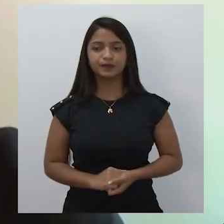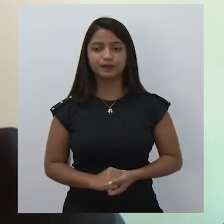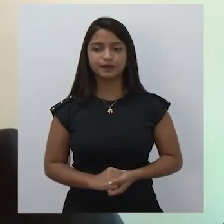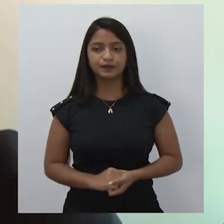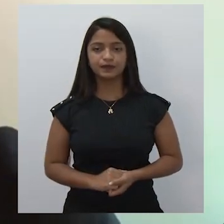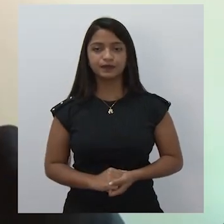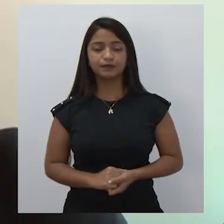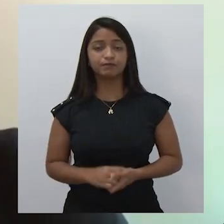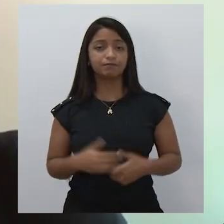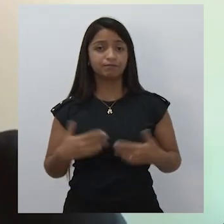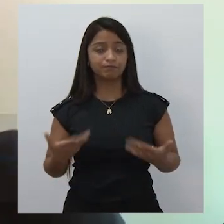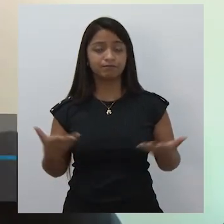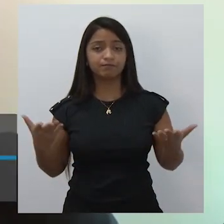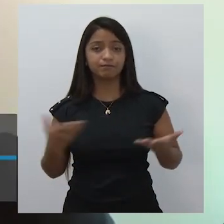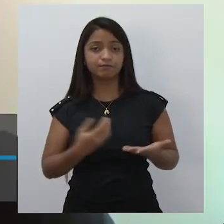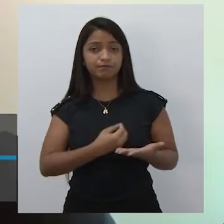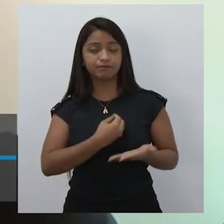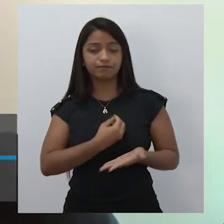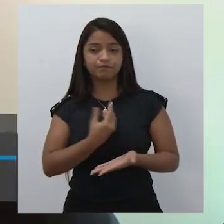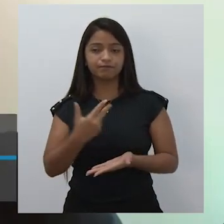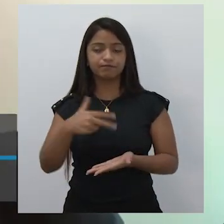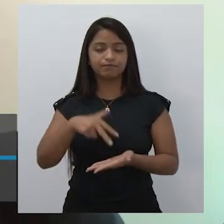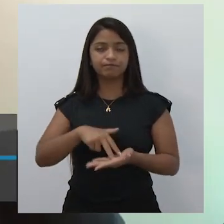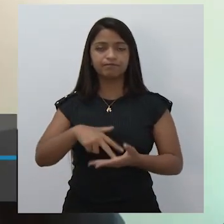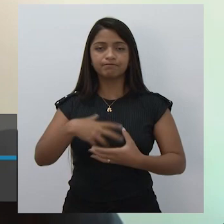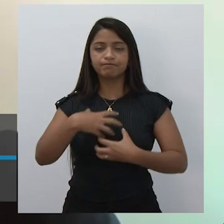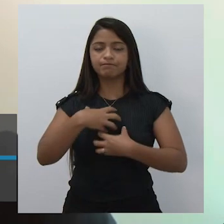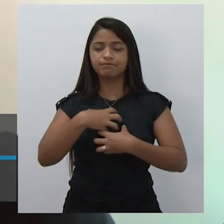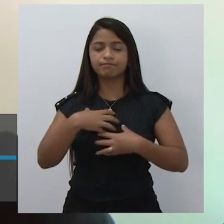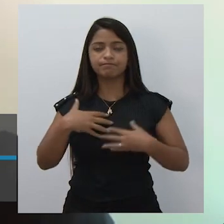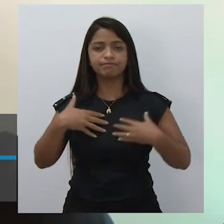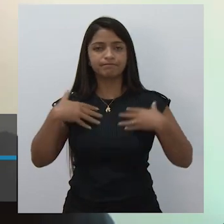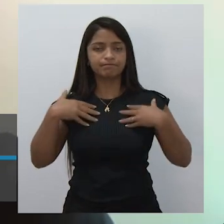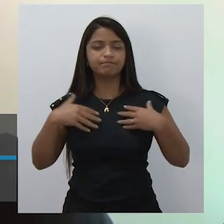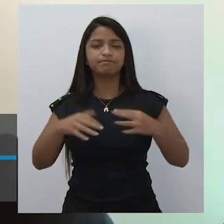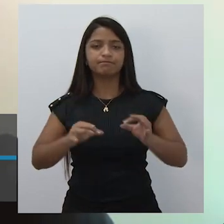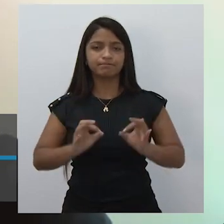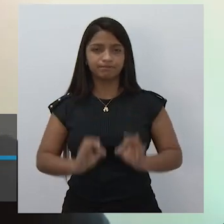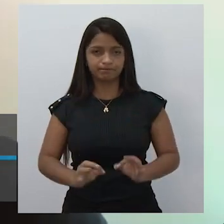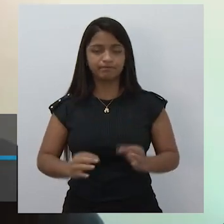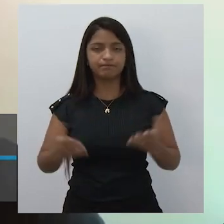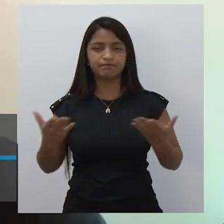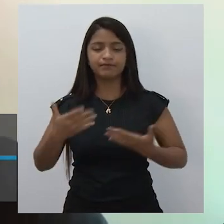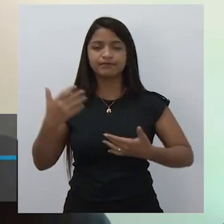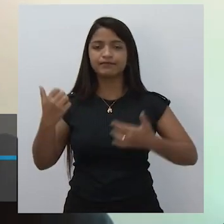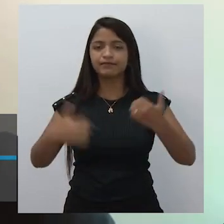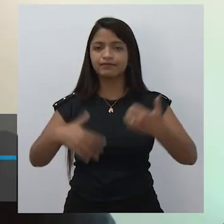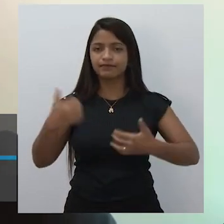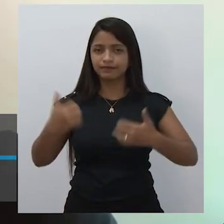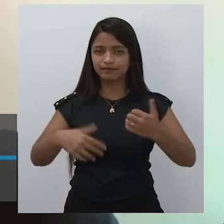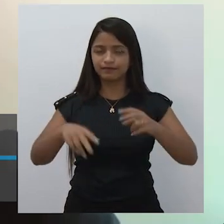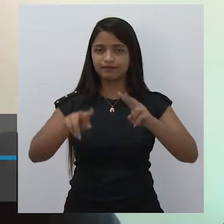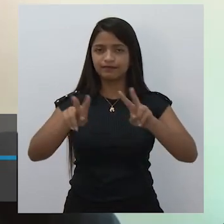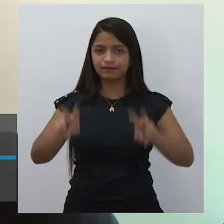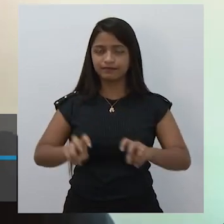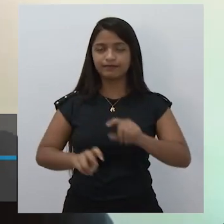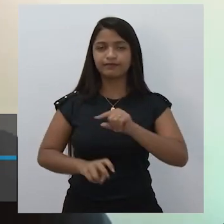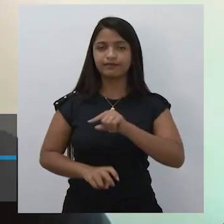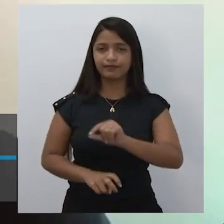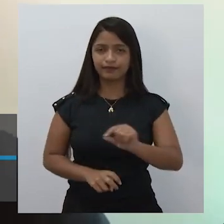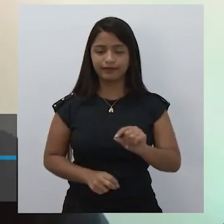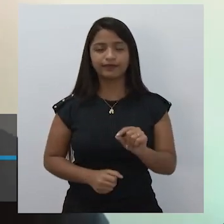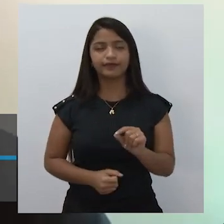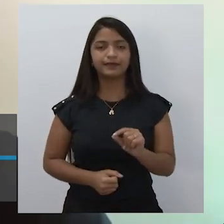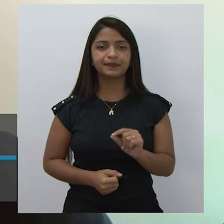É um enorme prazer estar aqui e poder falar um pouquinho sobre a construção desse processo, de como se